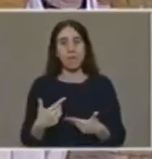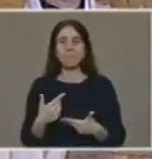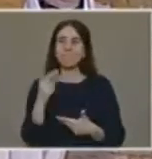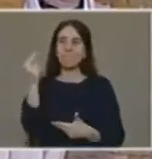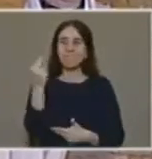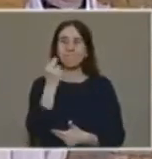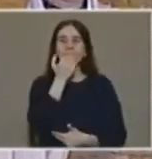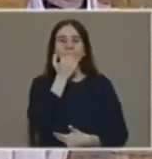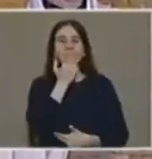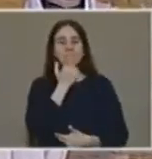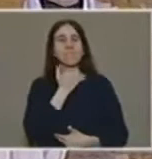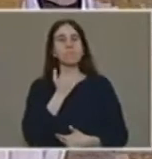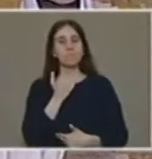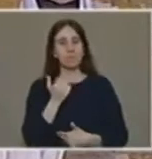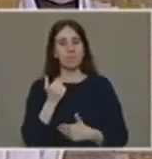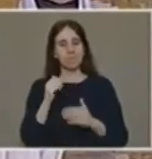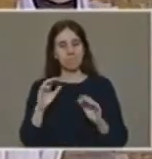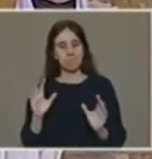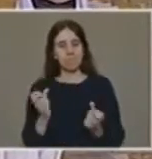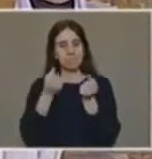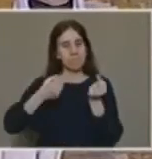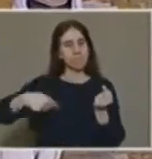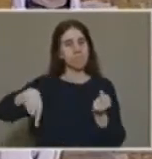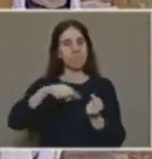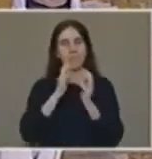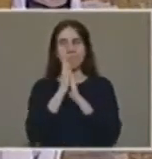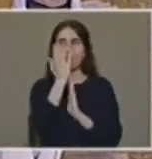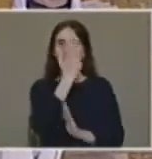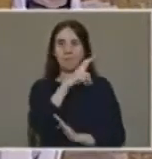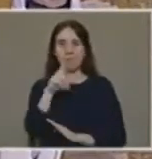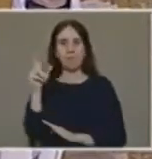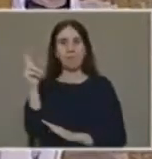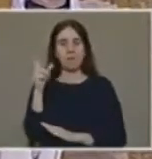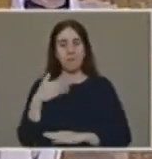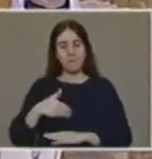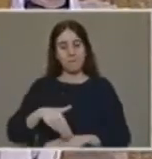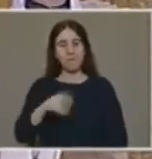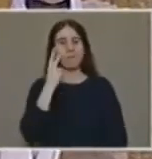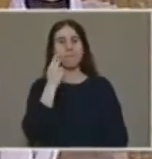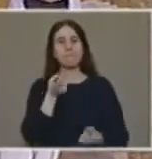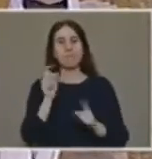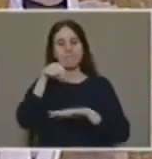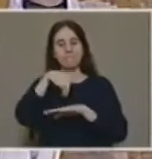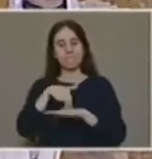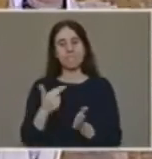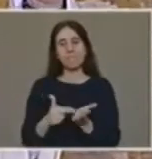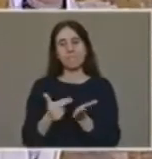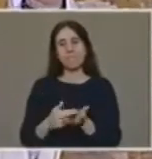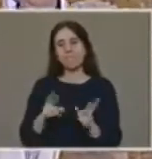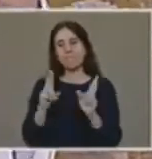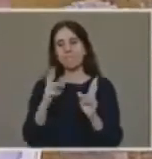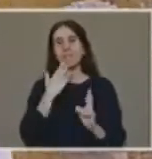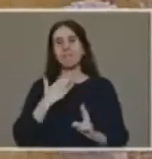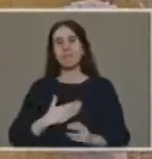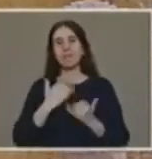ver restituída à glória da adoção divina, aguarde o dia da ressurreição na esperança da felicidade